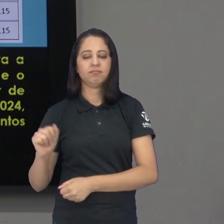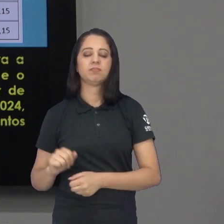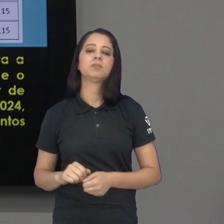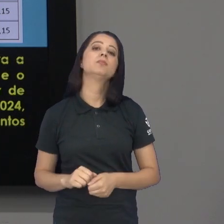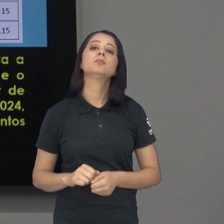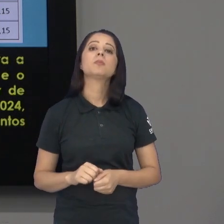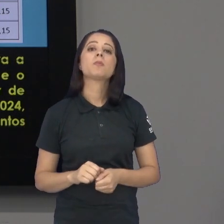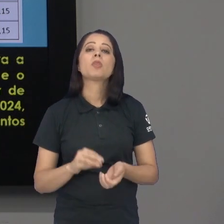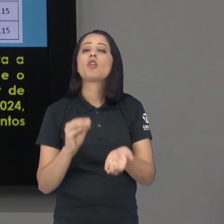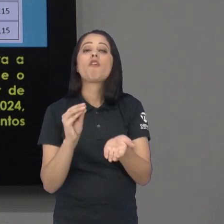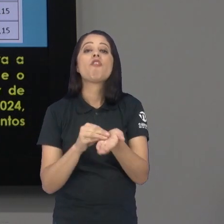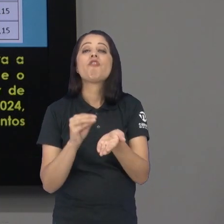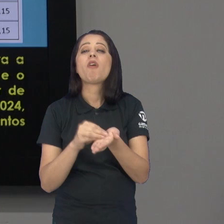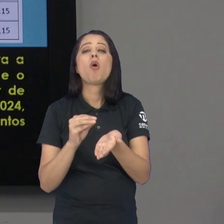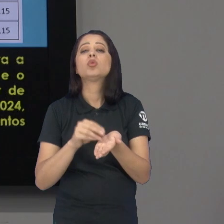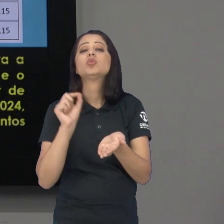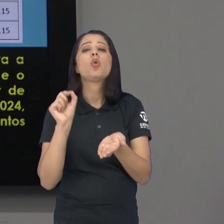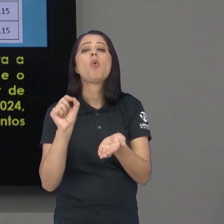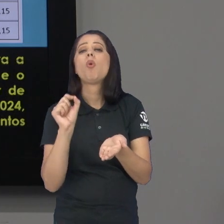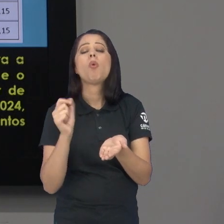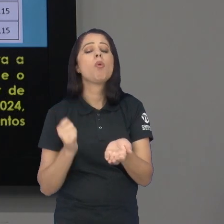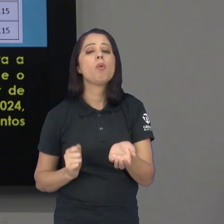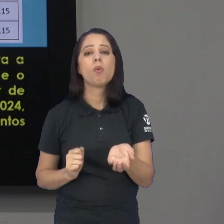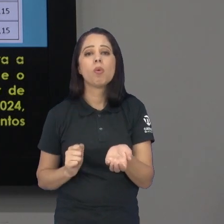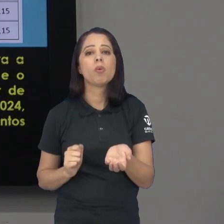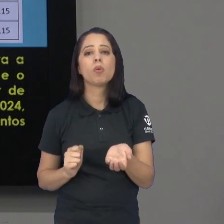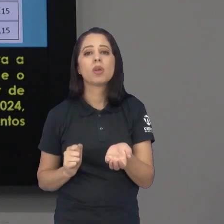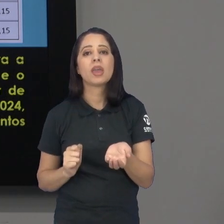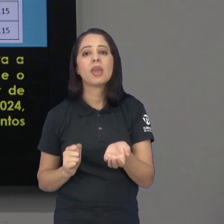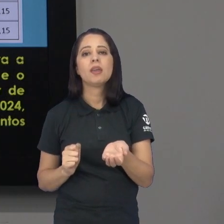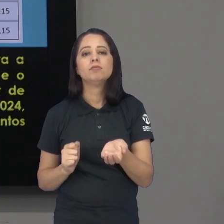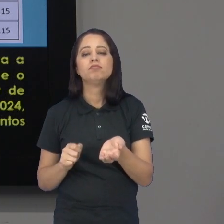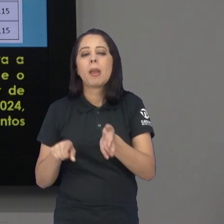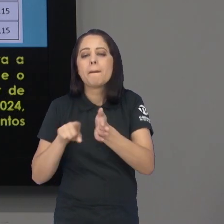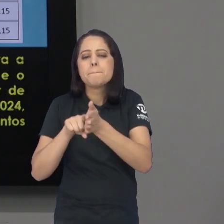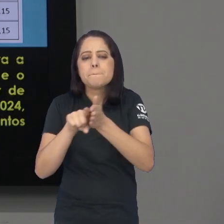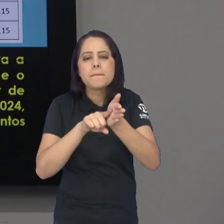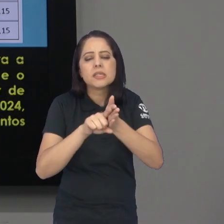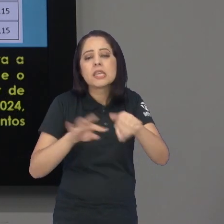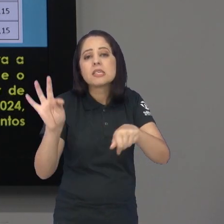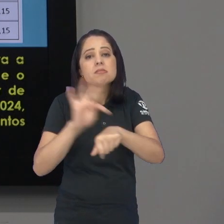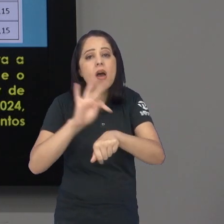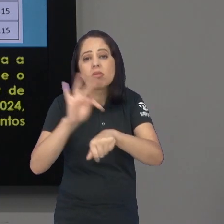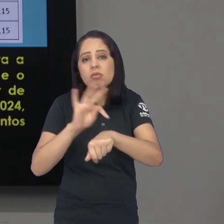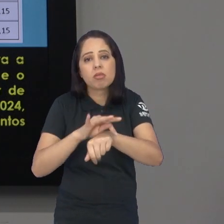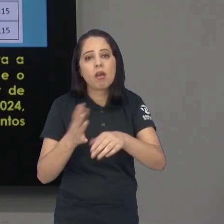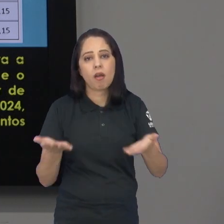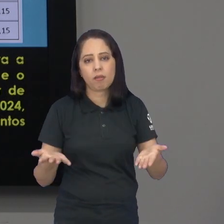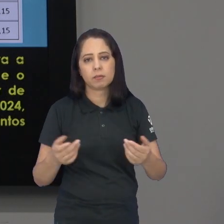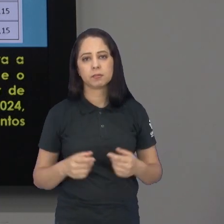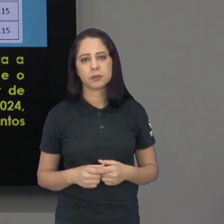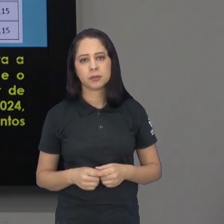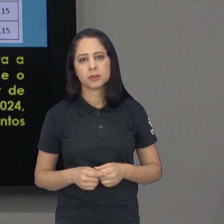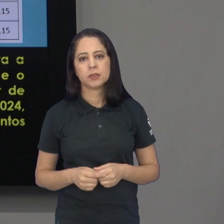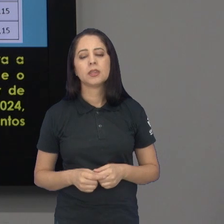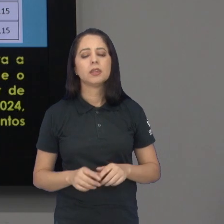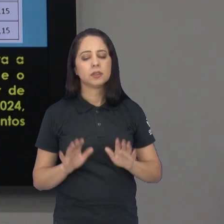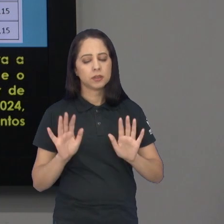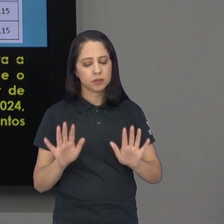o estudo técnico para embasar essa proposta do Executivo. Então,